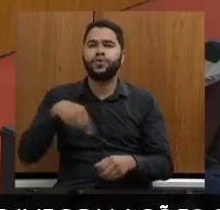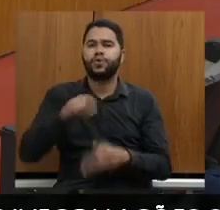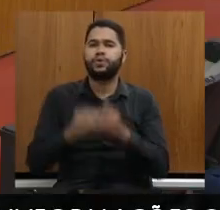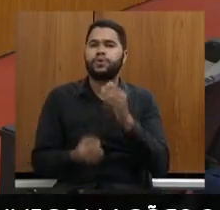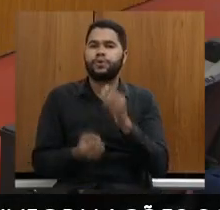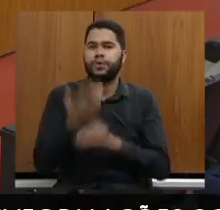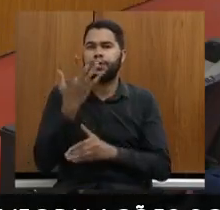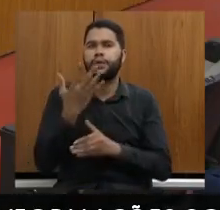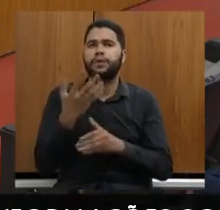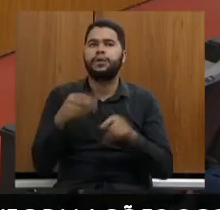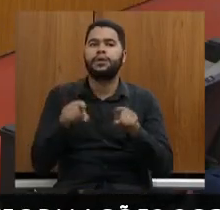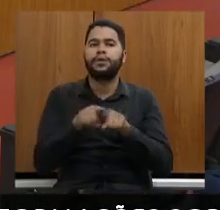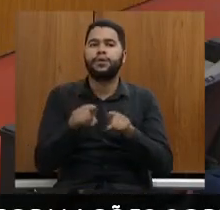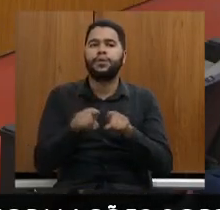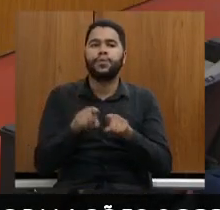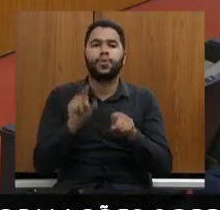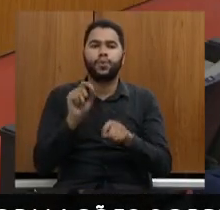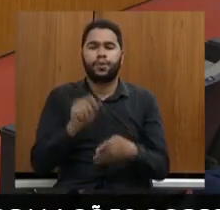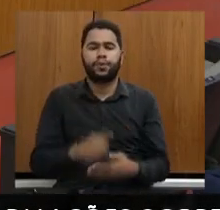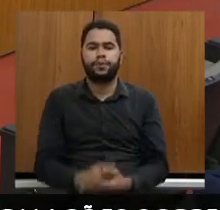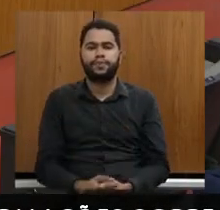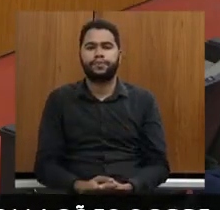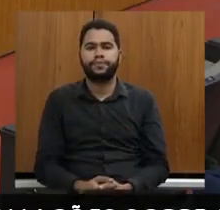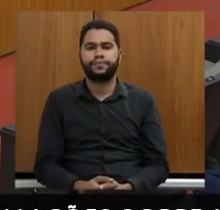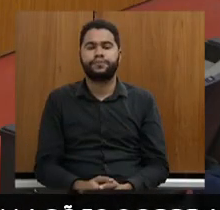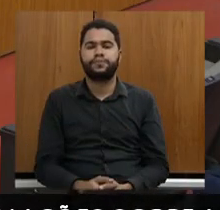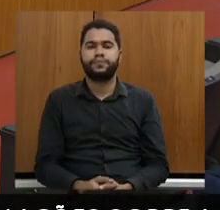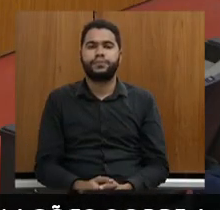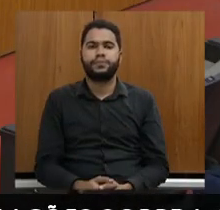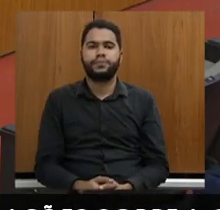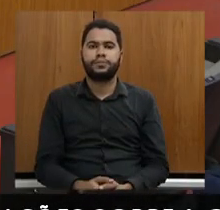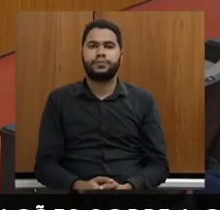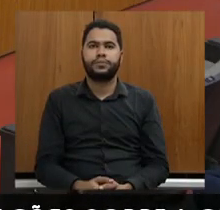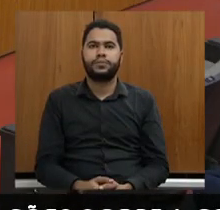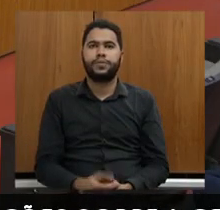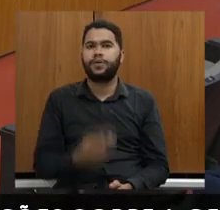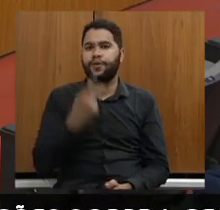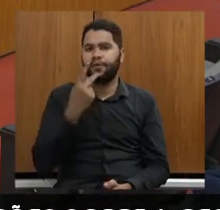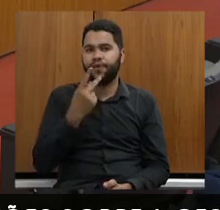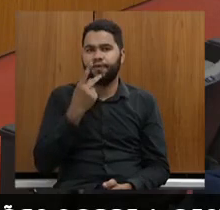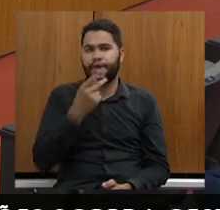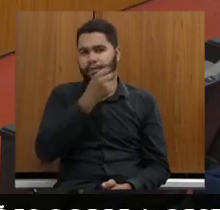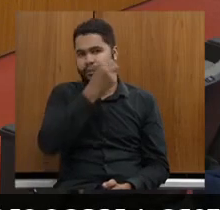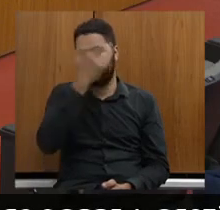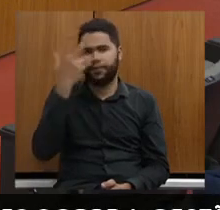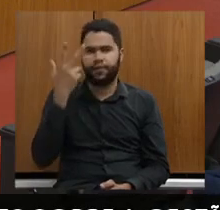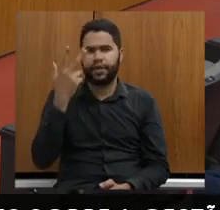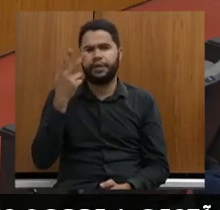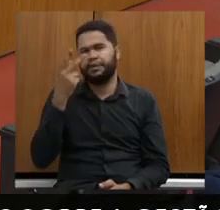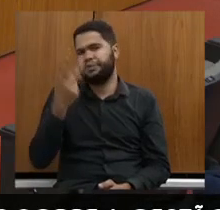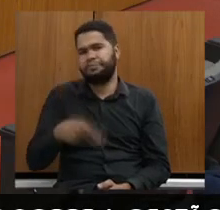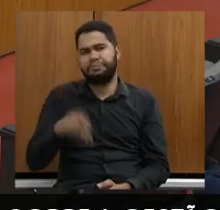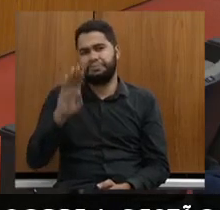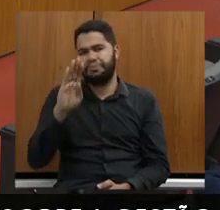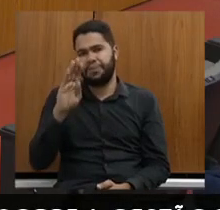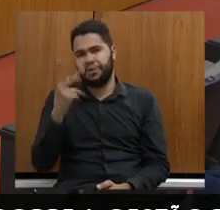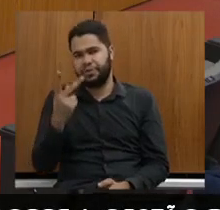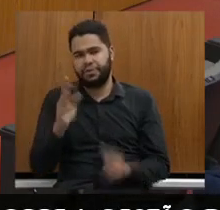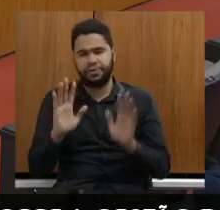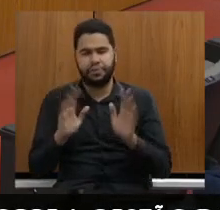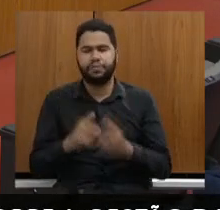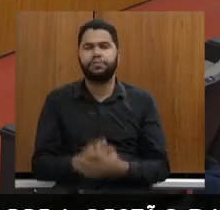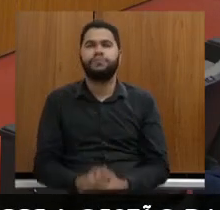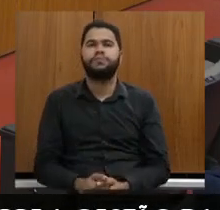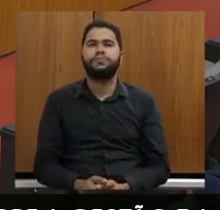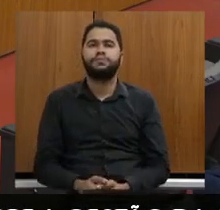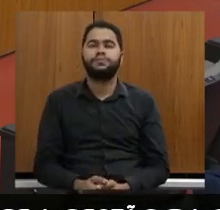criarmos sabe preferida a nossa já tô tirando prefeito de Unaí ou de Bonfinópolis ou de Belo Horizonte né secretária